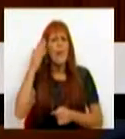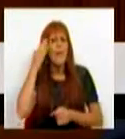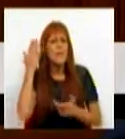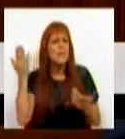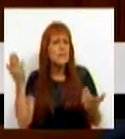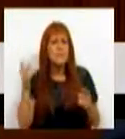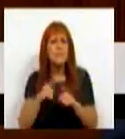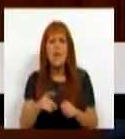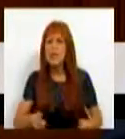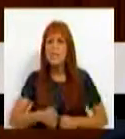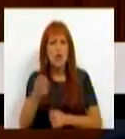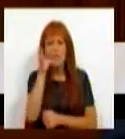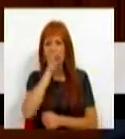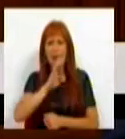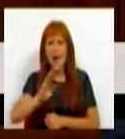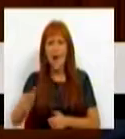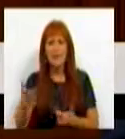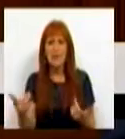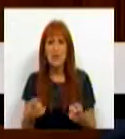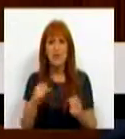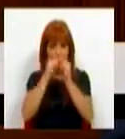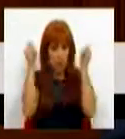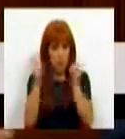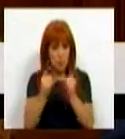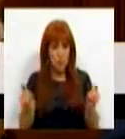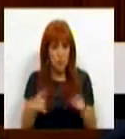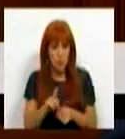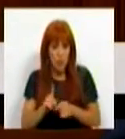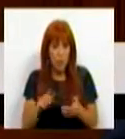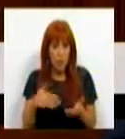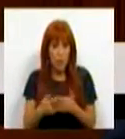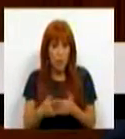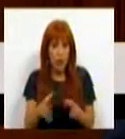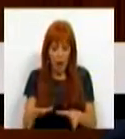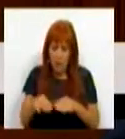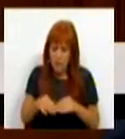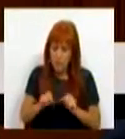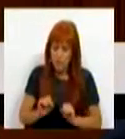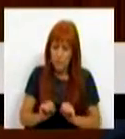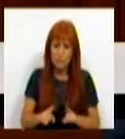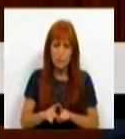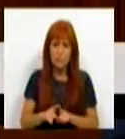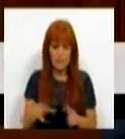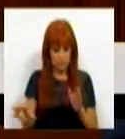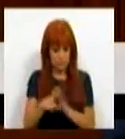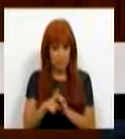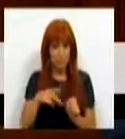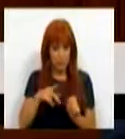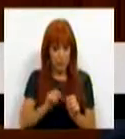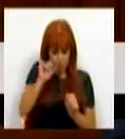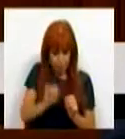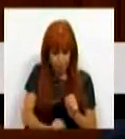consideravam as melhores práticas internacionais. Portanto, no fundo, houve a adoção na legislação